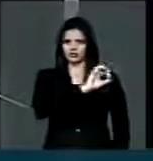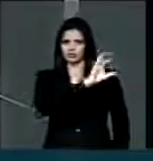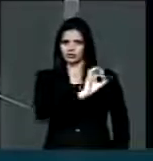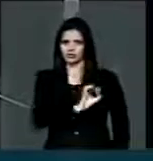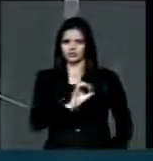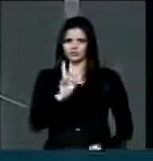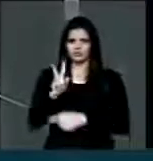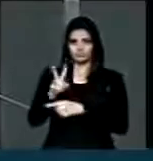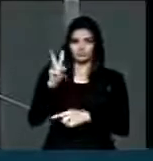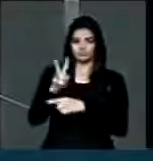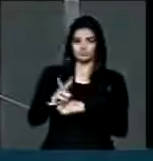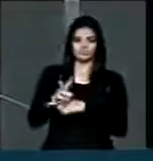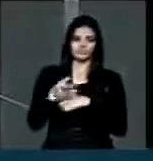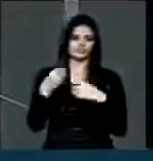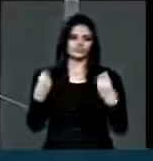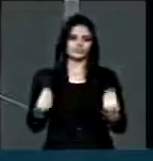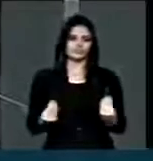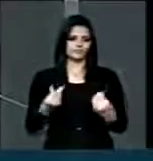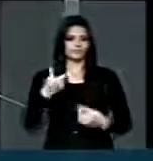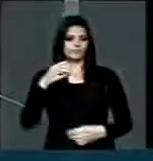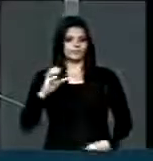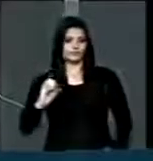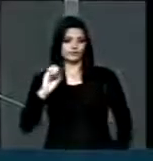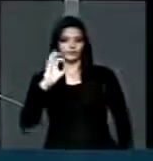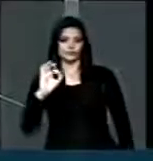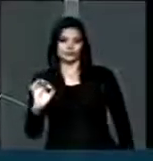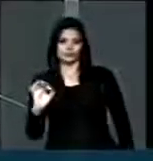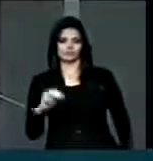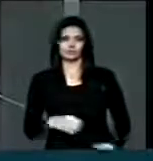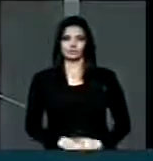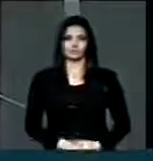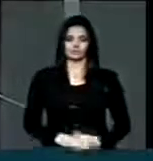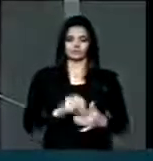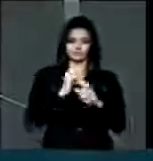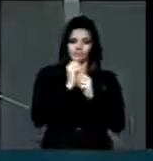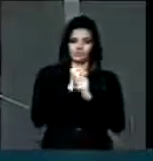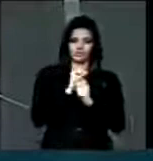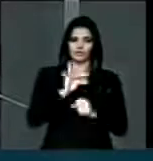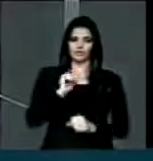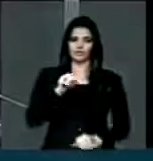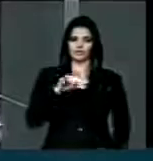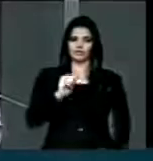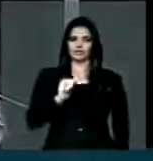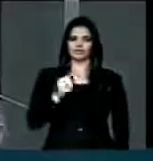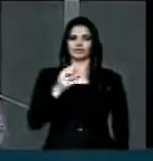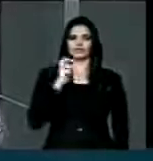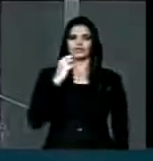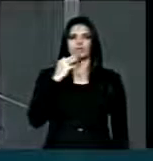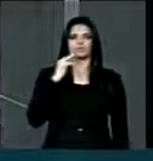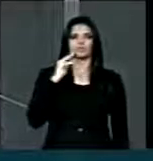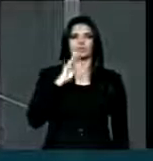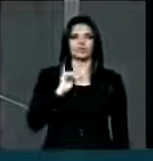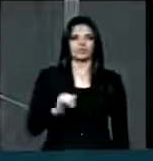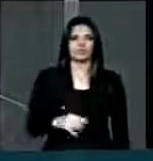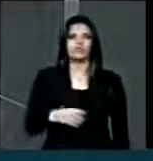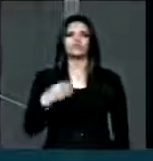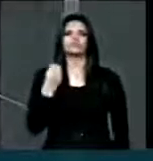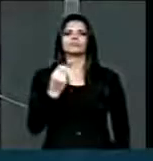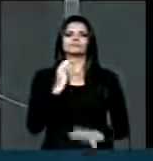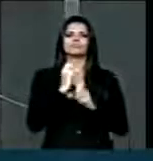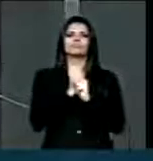Para a Defesa 20%. A Fazenda tem 5 bilhões. Dá